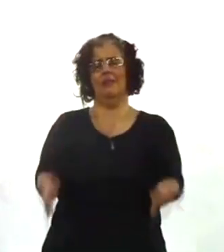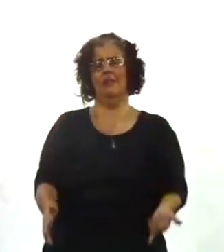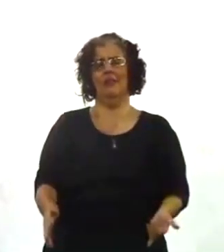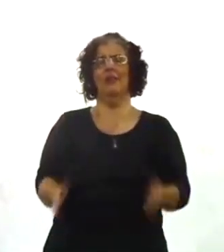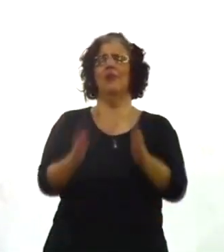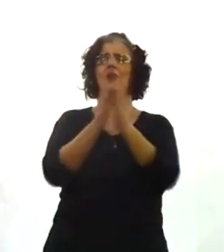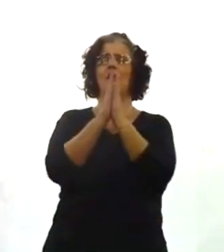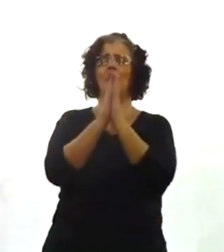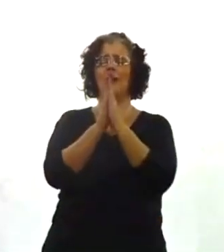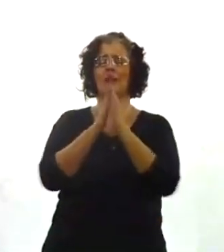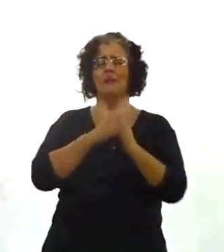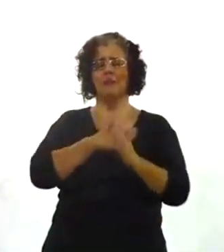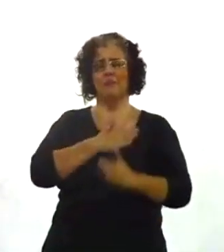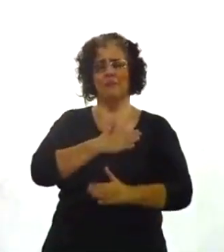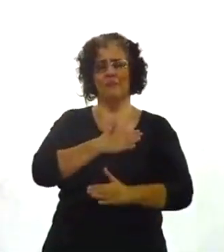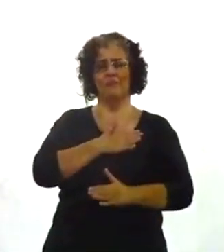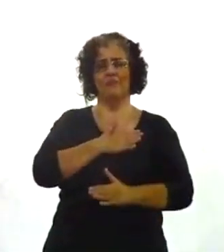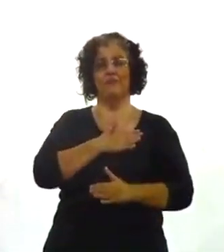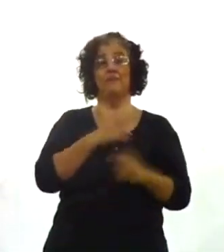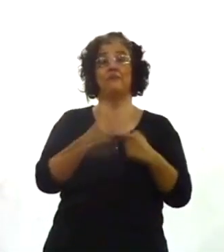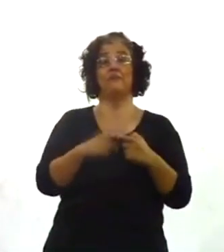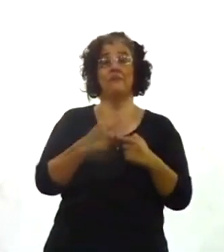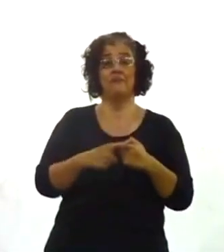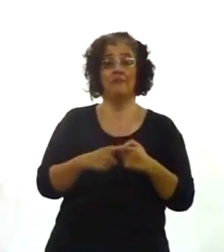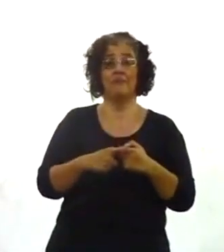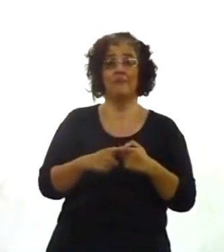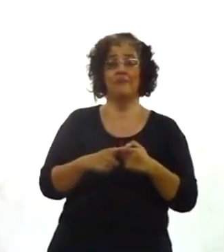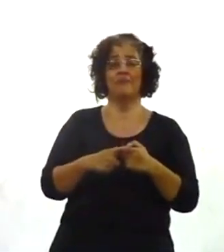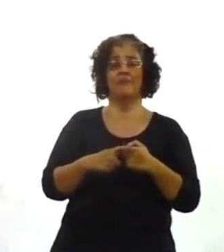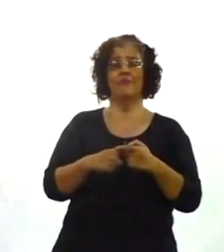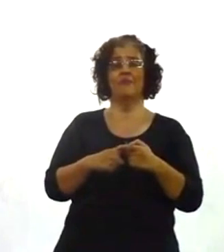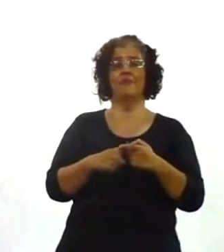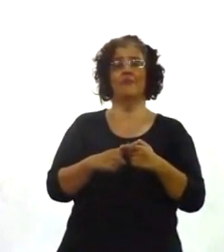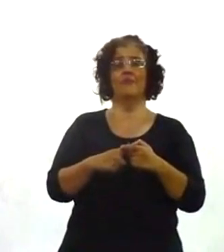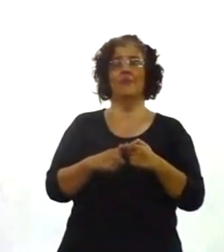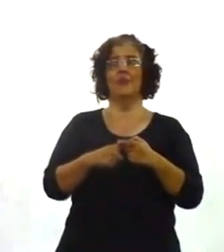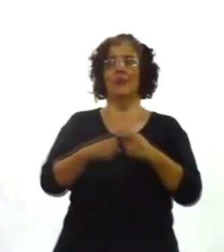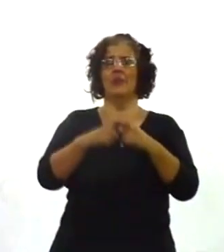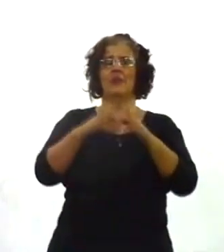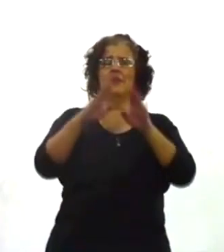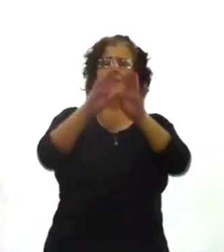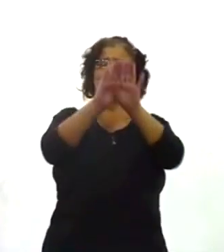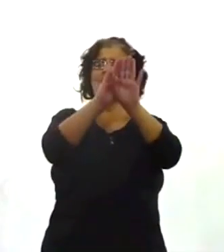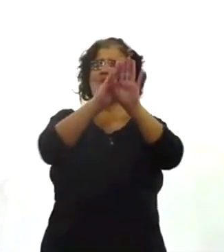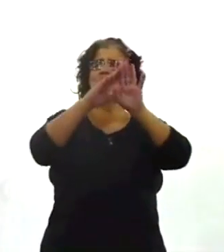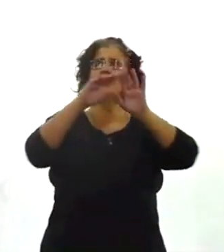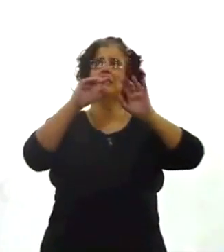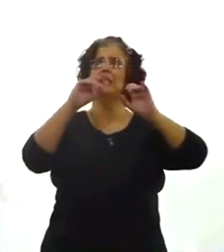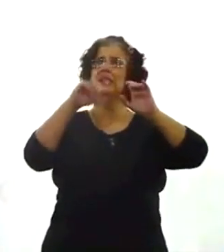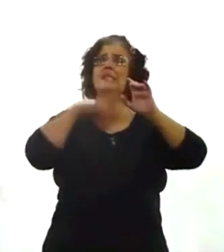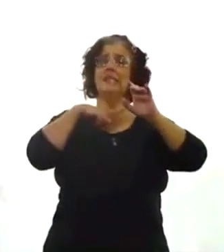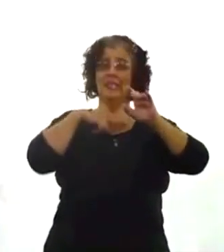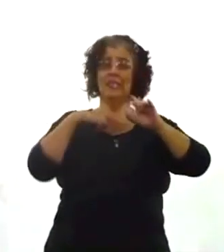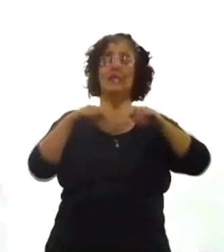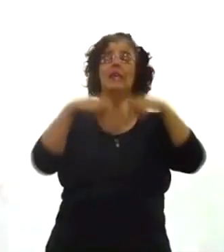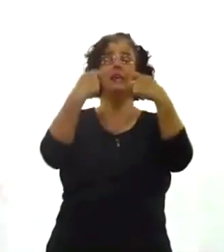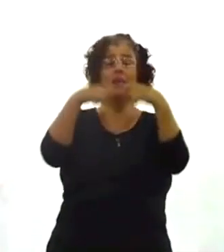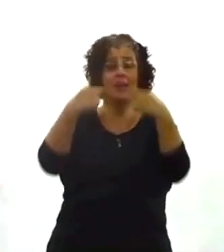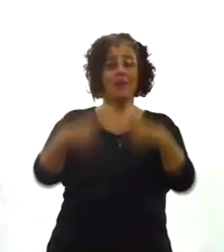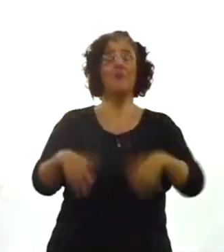Orem por mim, porque abriu-se uma porta diante de mim enorme, eu preciso pregar o evangelho de Cristo